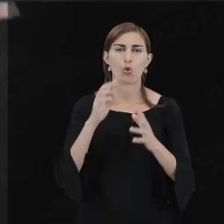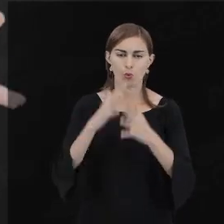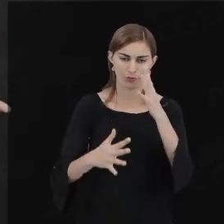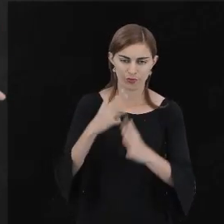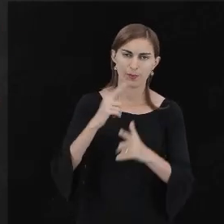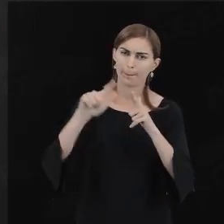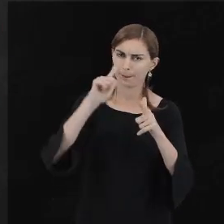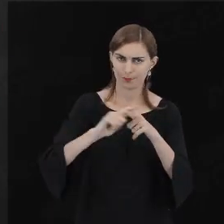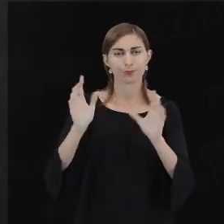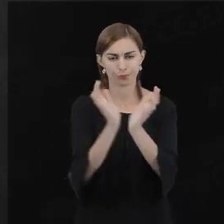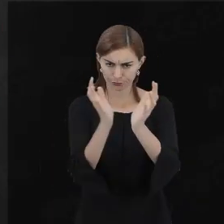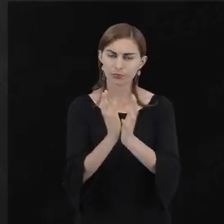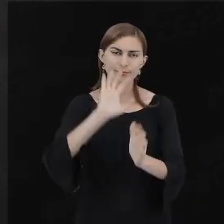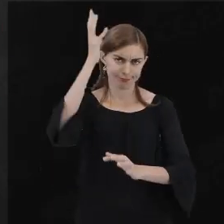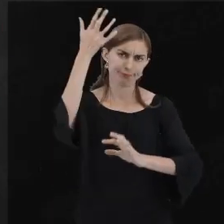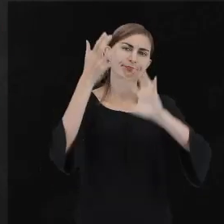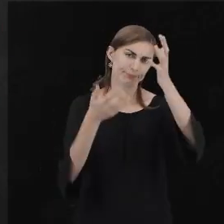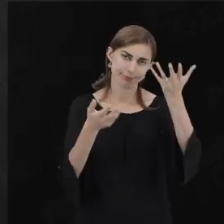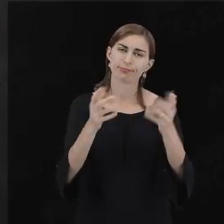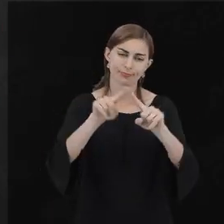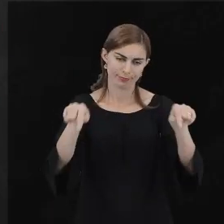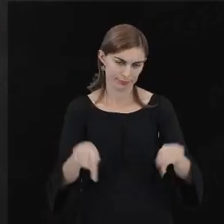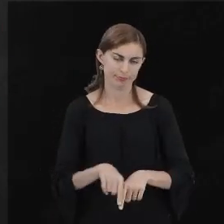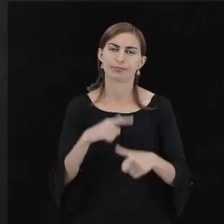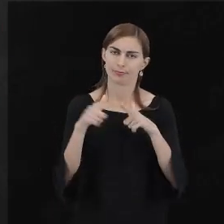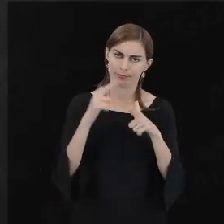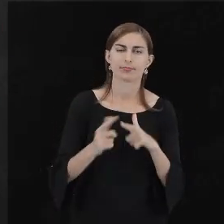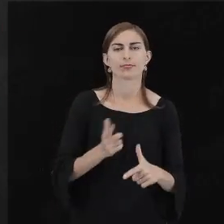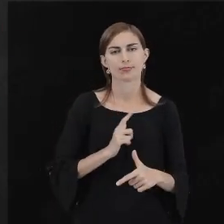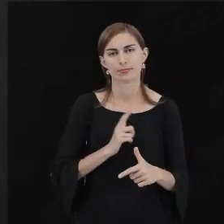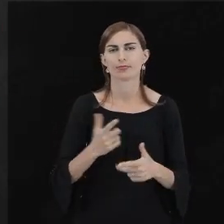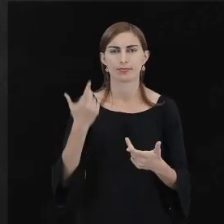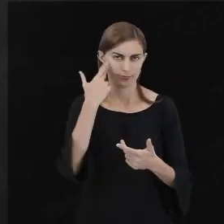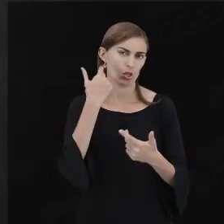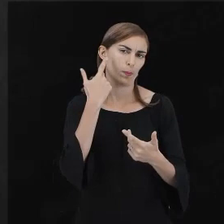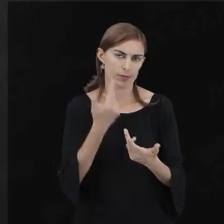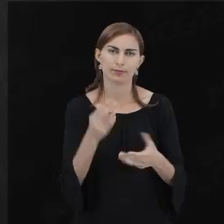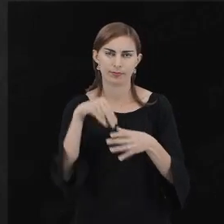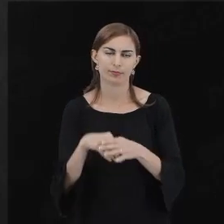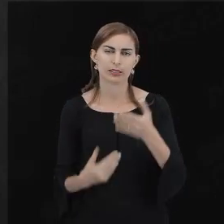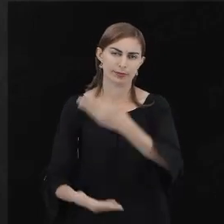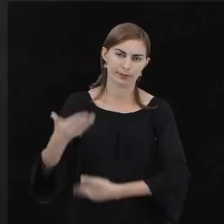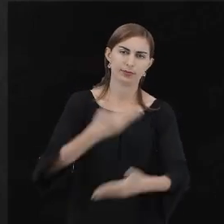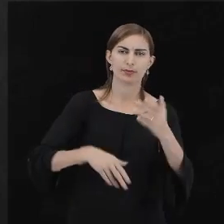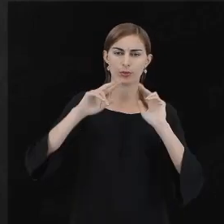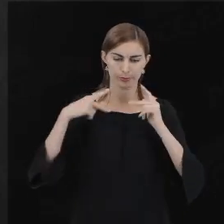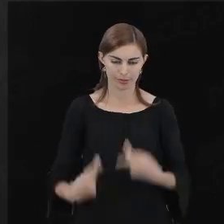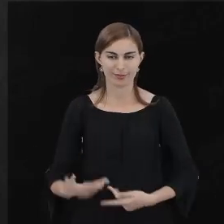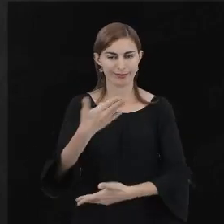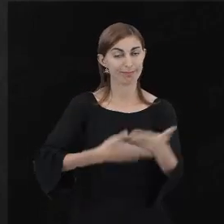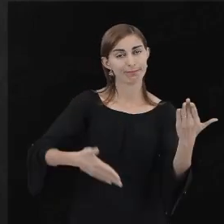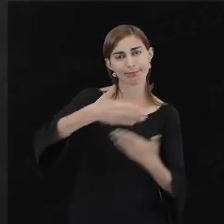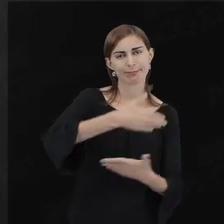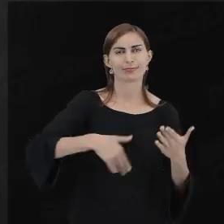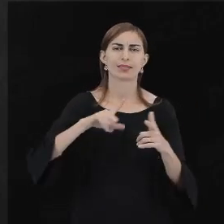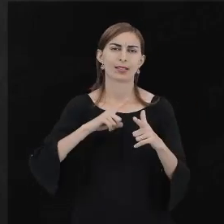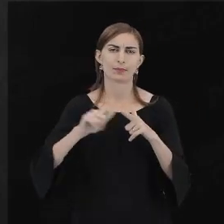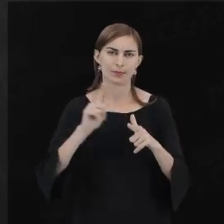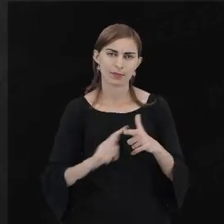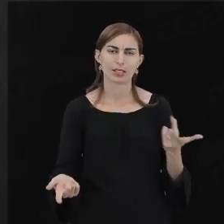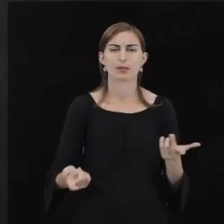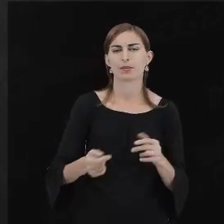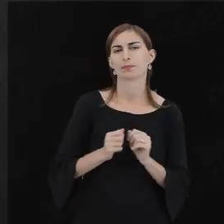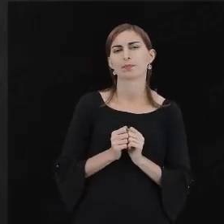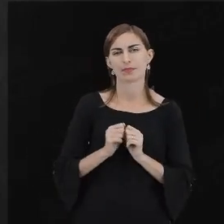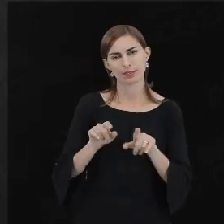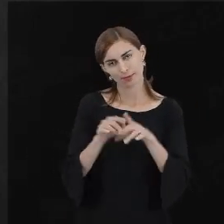da negociação, né? Nessa dimensão relacional também pensar em como esse processo